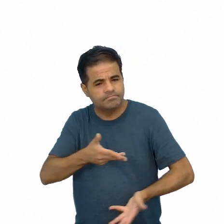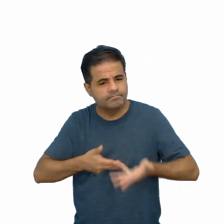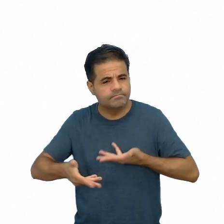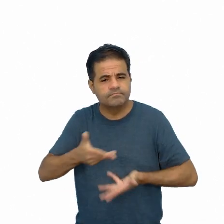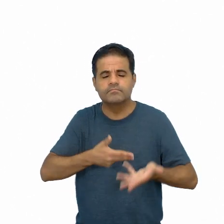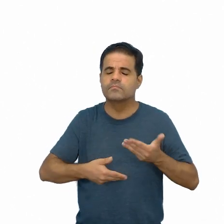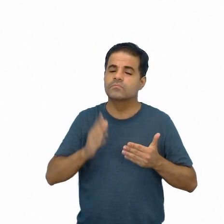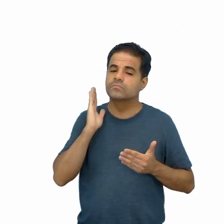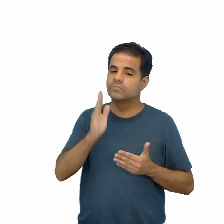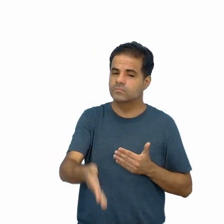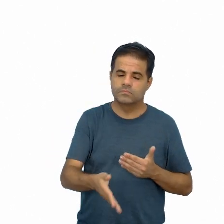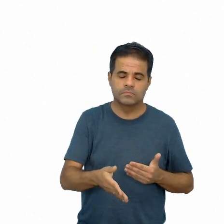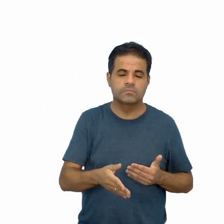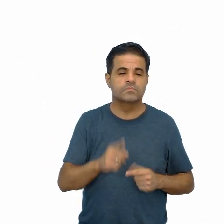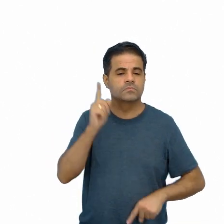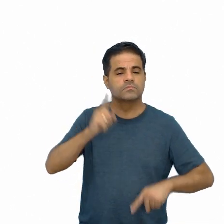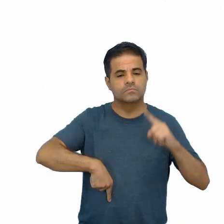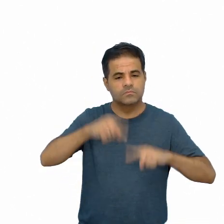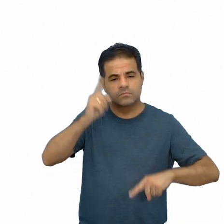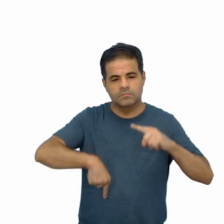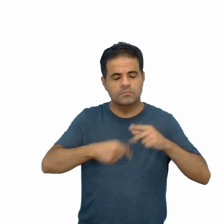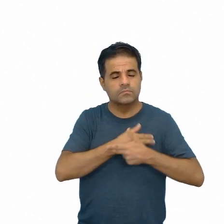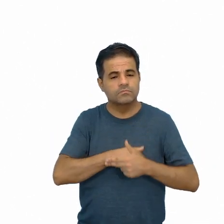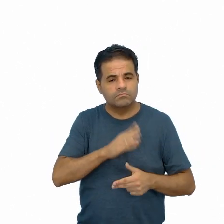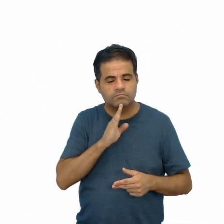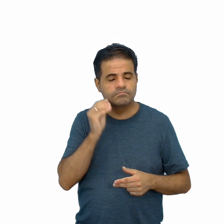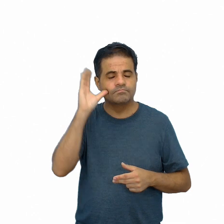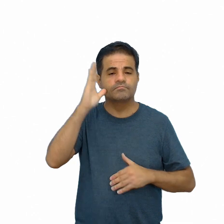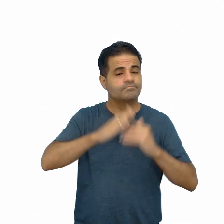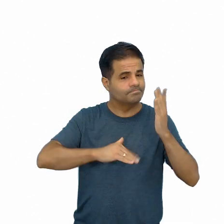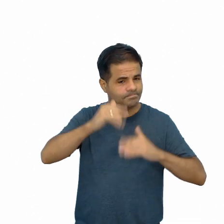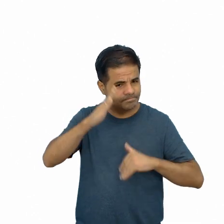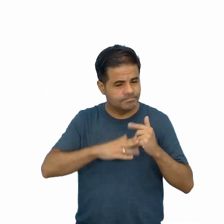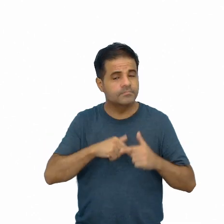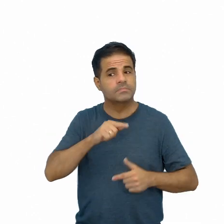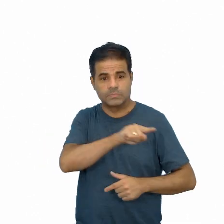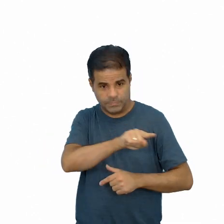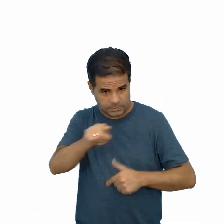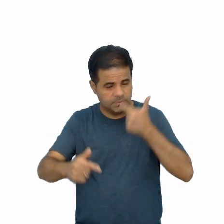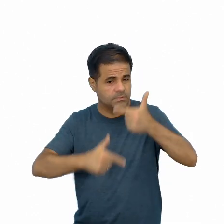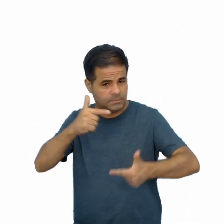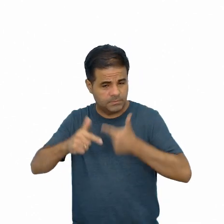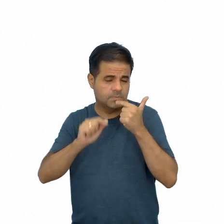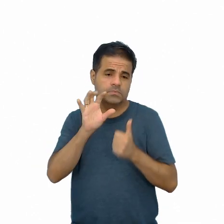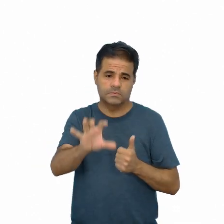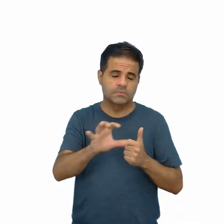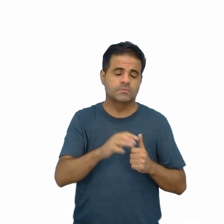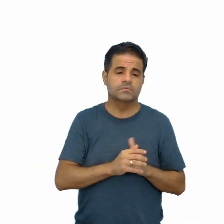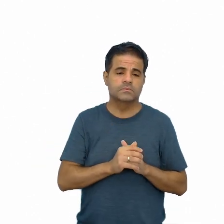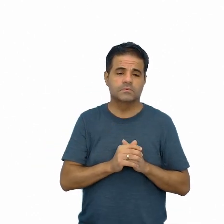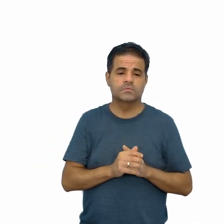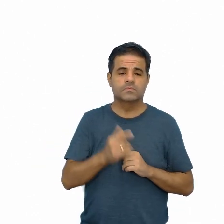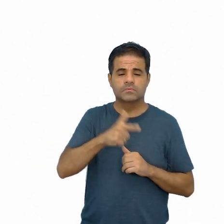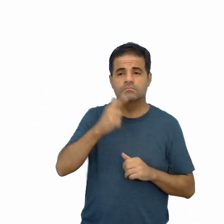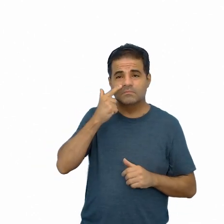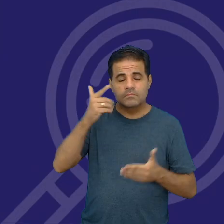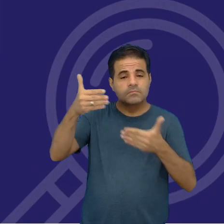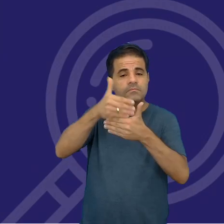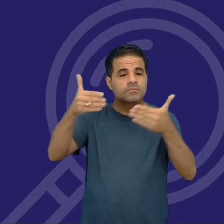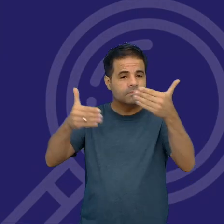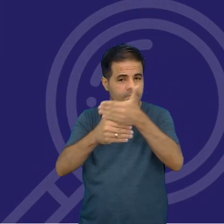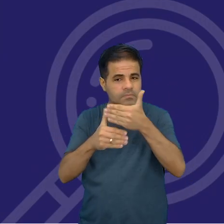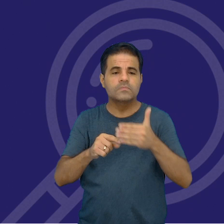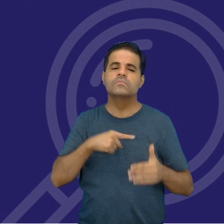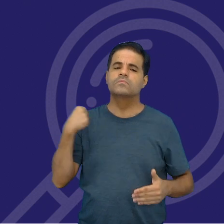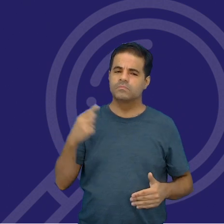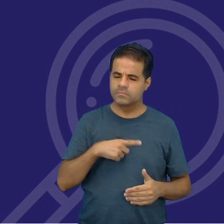diretamente com o objeto de conhecimento e nem com a prática que está sendo trabalhada lá. Então, no próximo slide, a gente